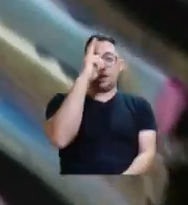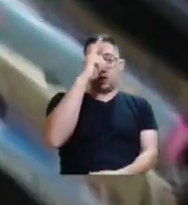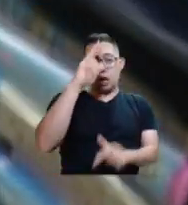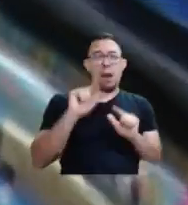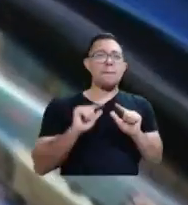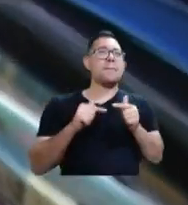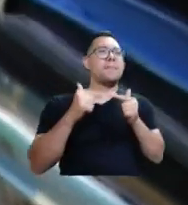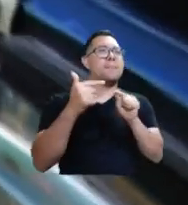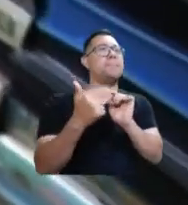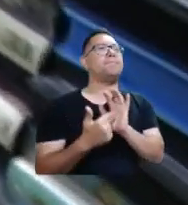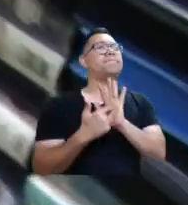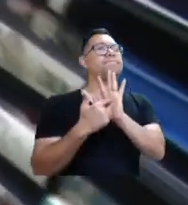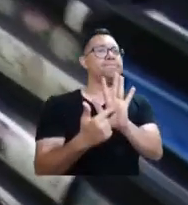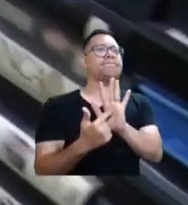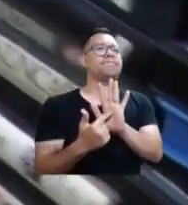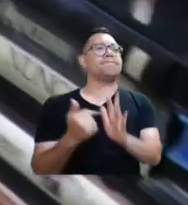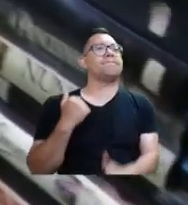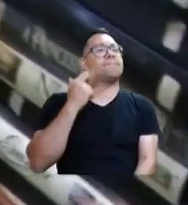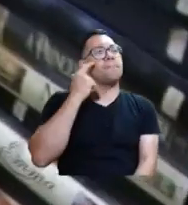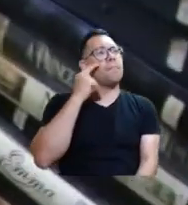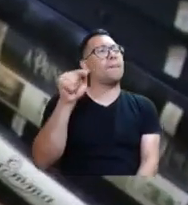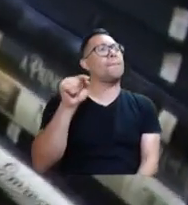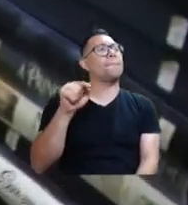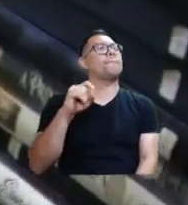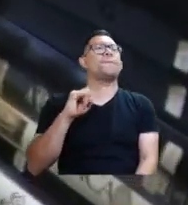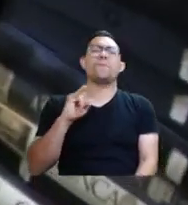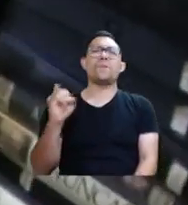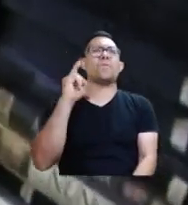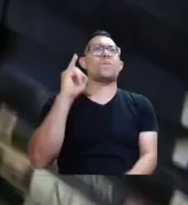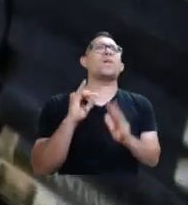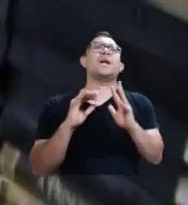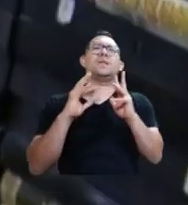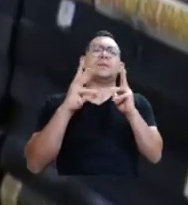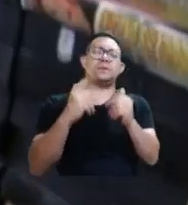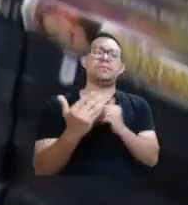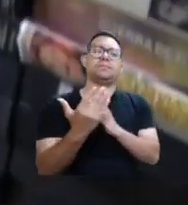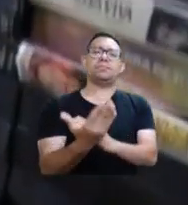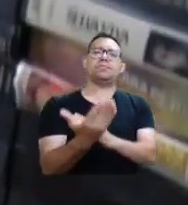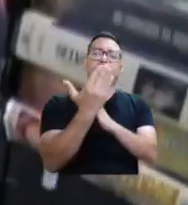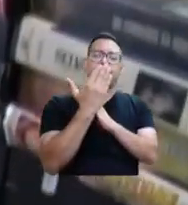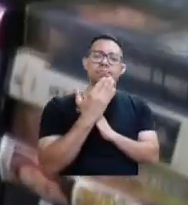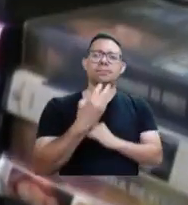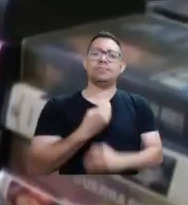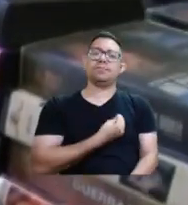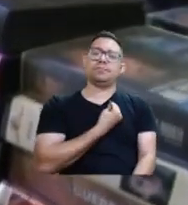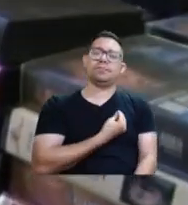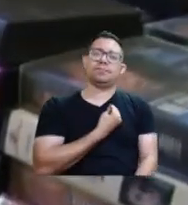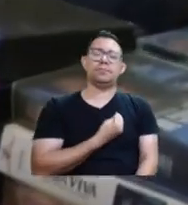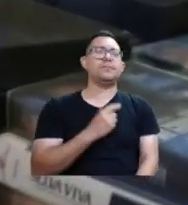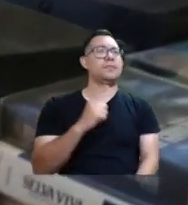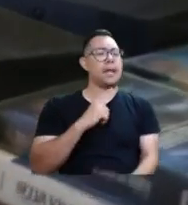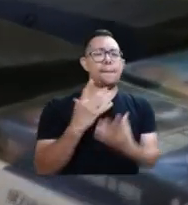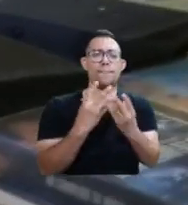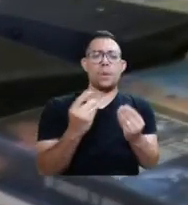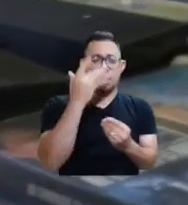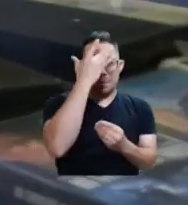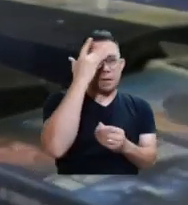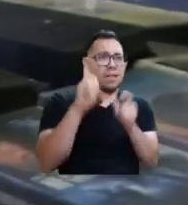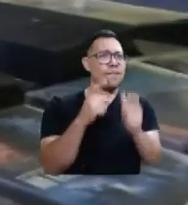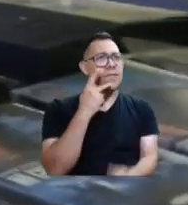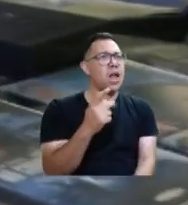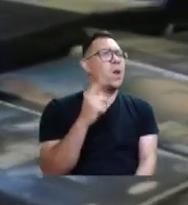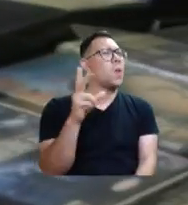continuar com essa história, né? E mais que isso, né, eu acho que esse é o aspecto essencial que move